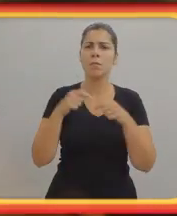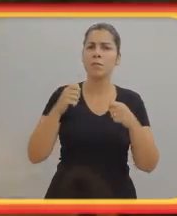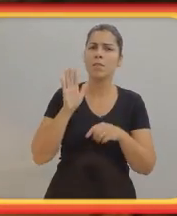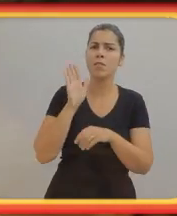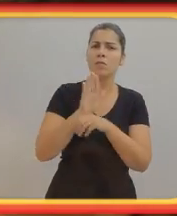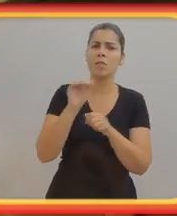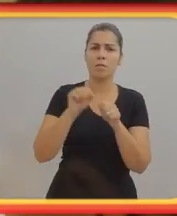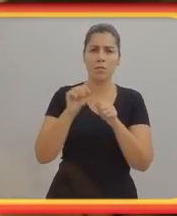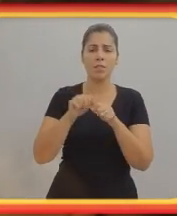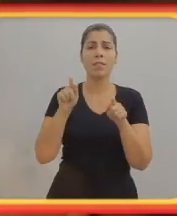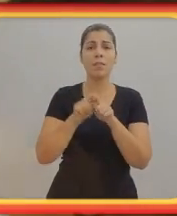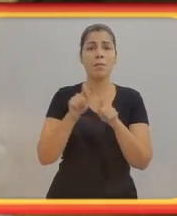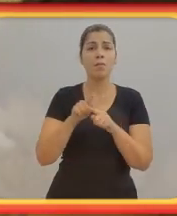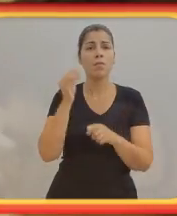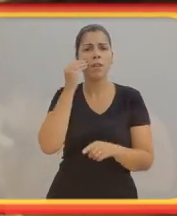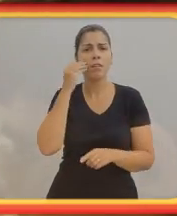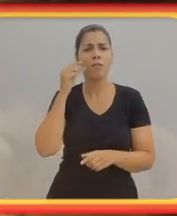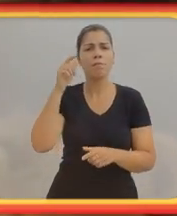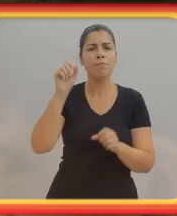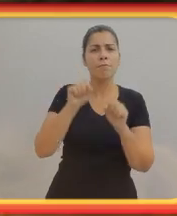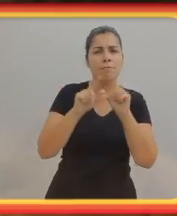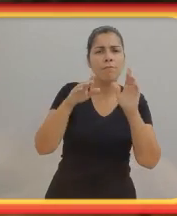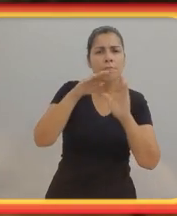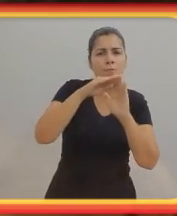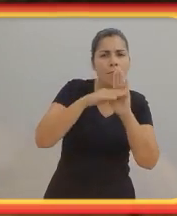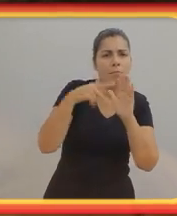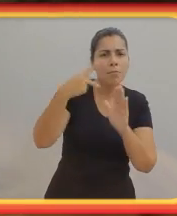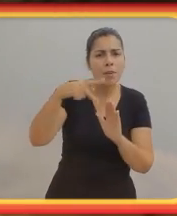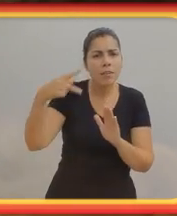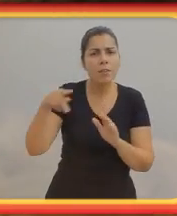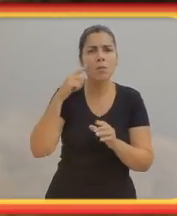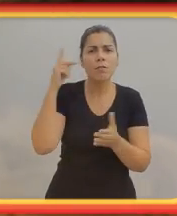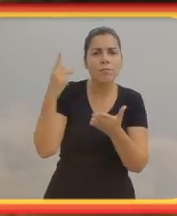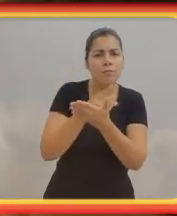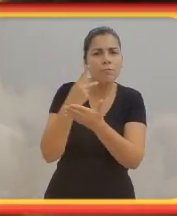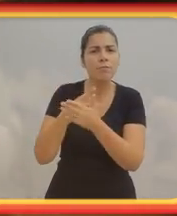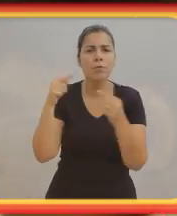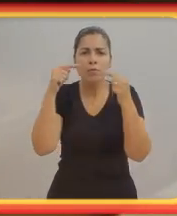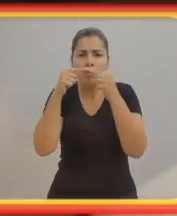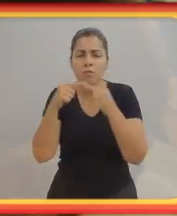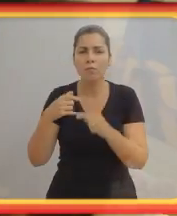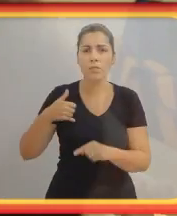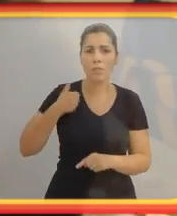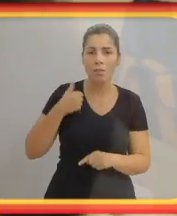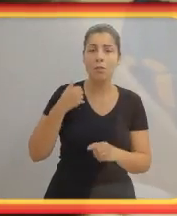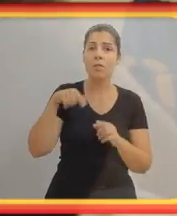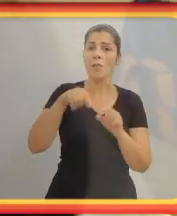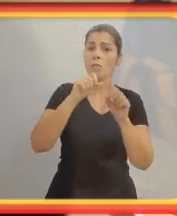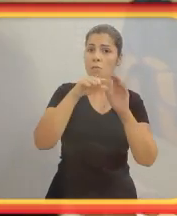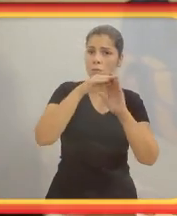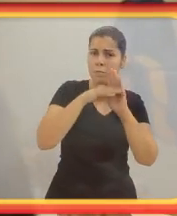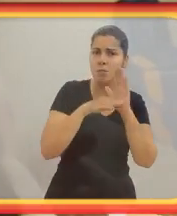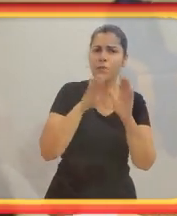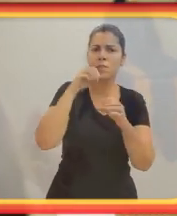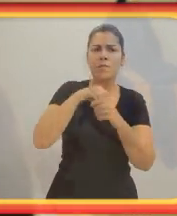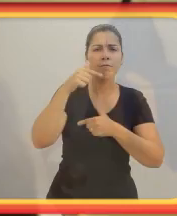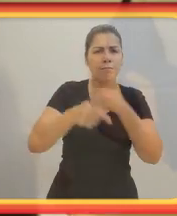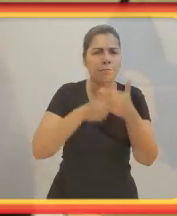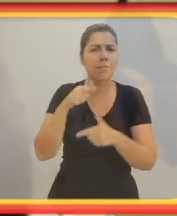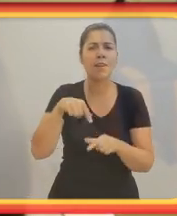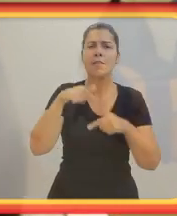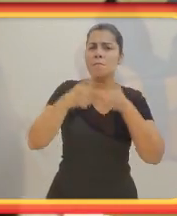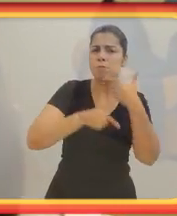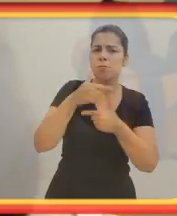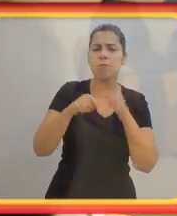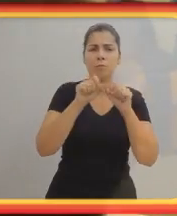fazer sozinhos e o que precisam de ajuda para fazer. Também levamos em conta os programas que eles devem realizar de acordo com a idade